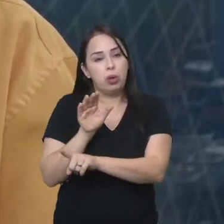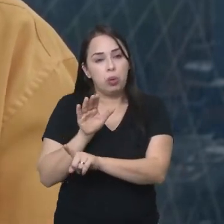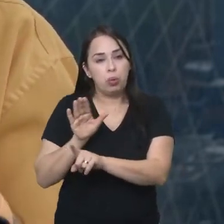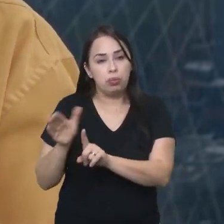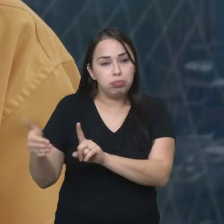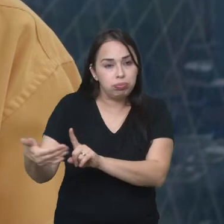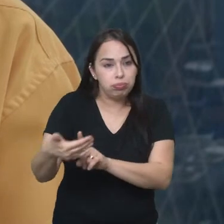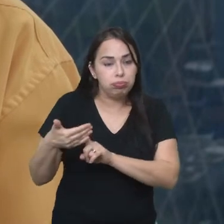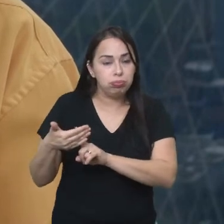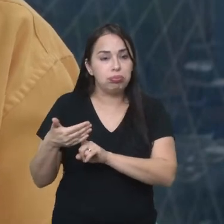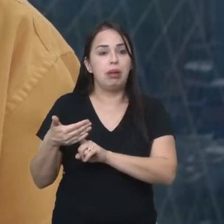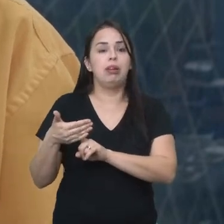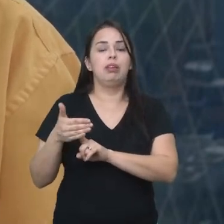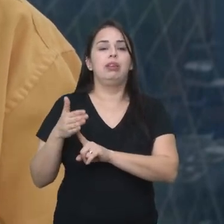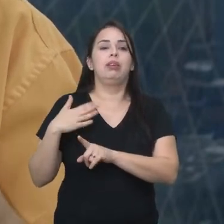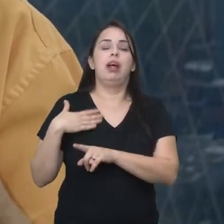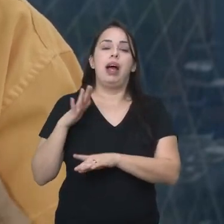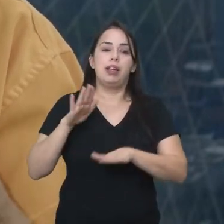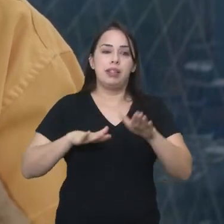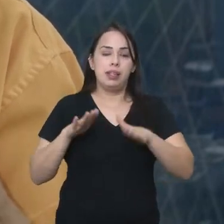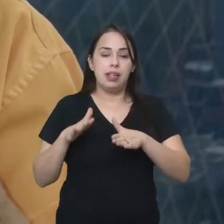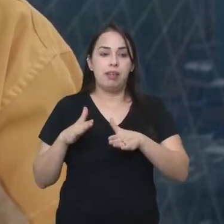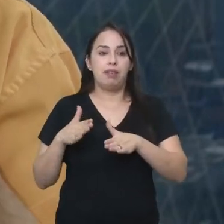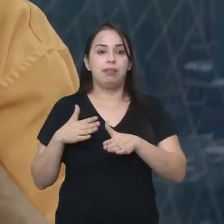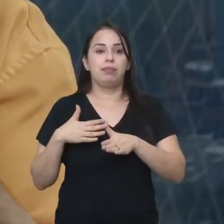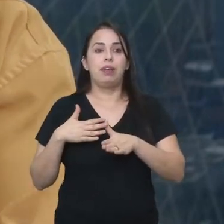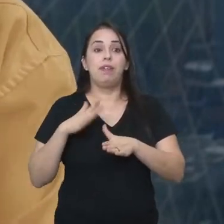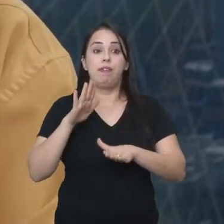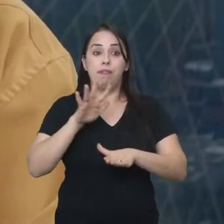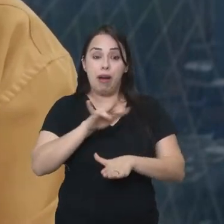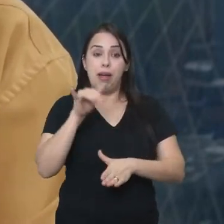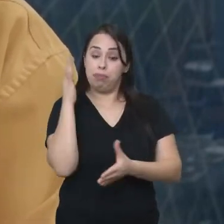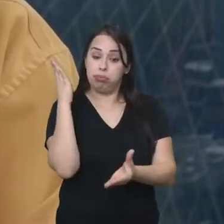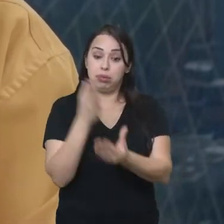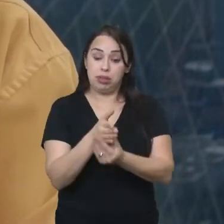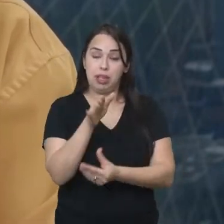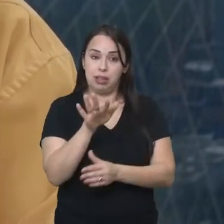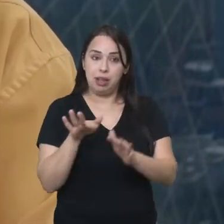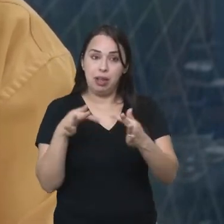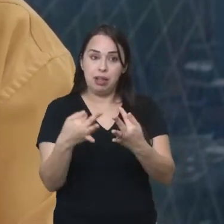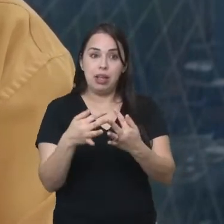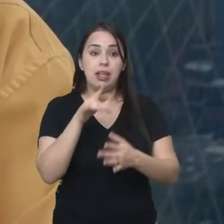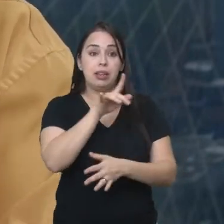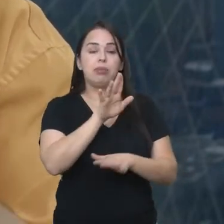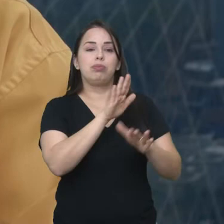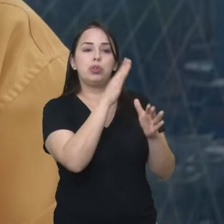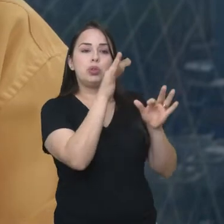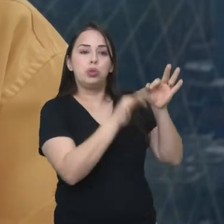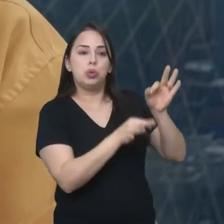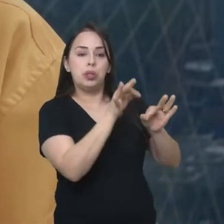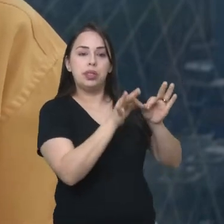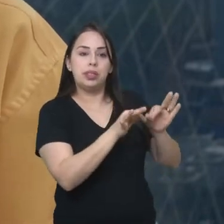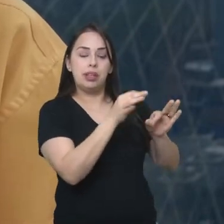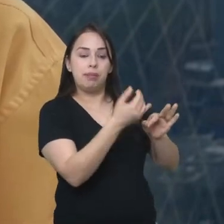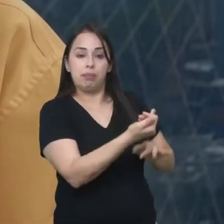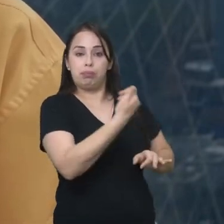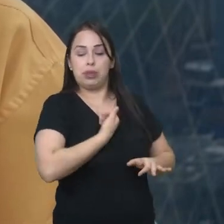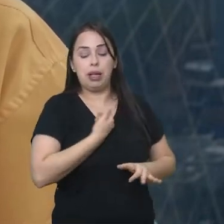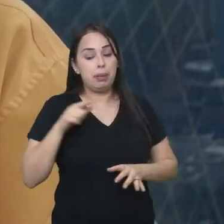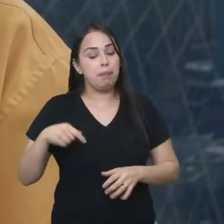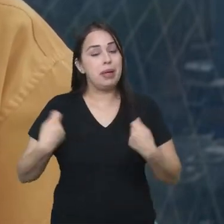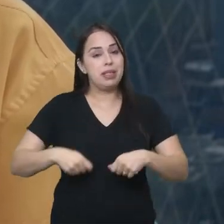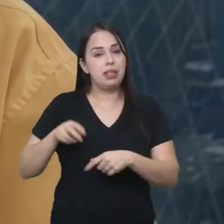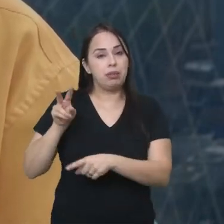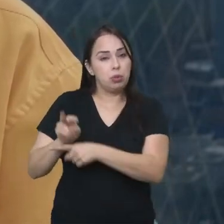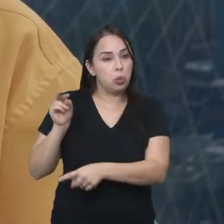vezes representa a situação, vai judicializar a situação, né? E o juiz, né, pede para que a gente proteja essa criança e adolescente.